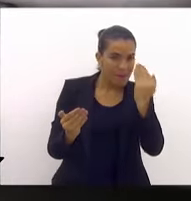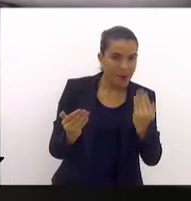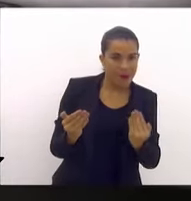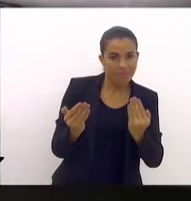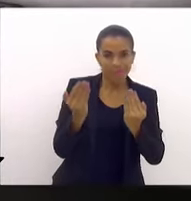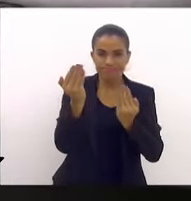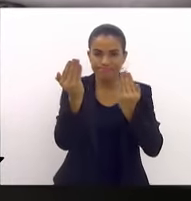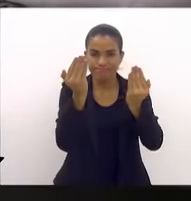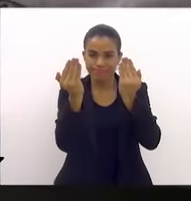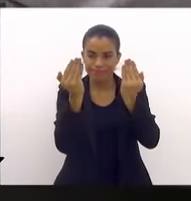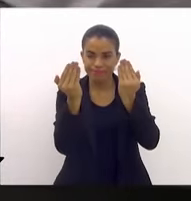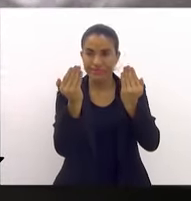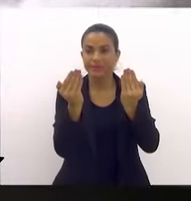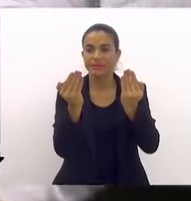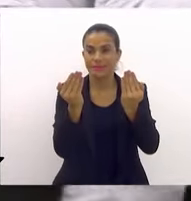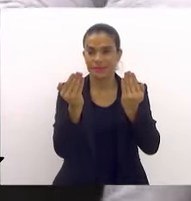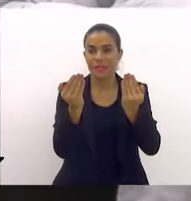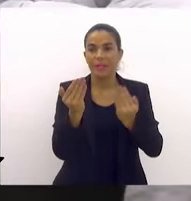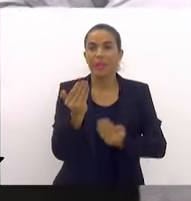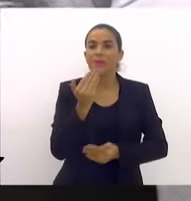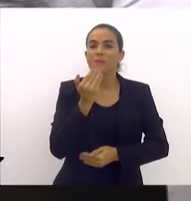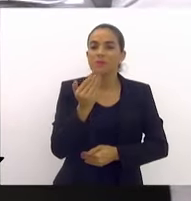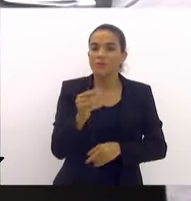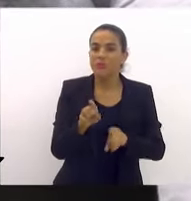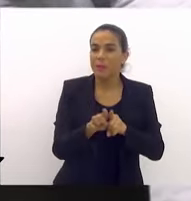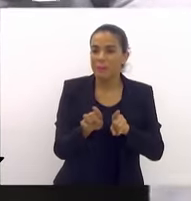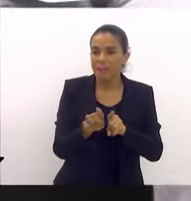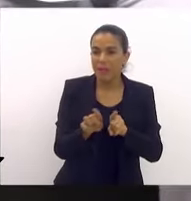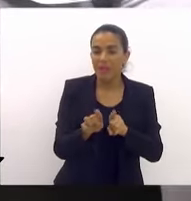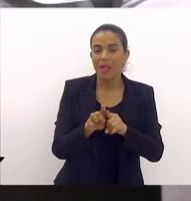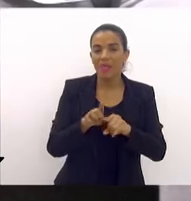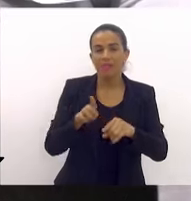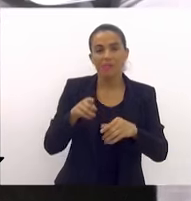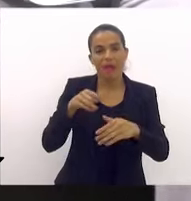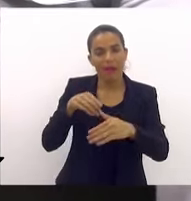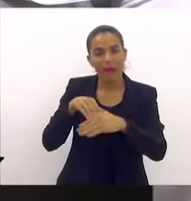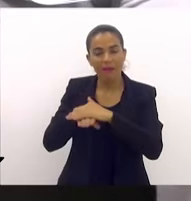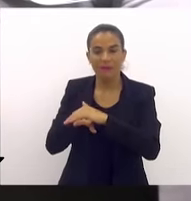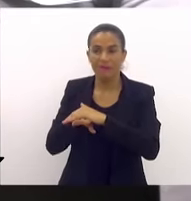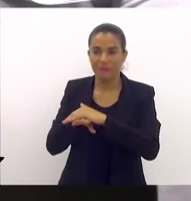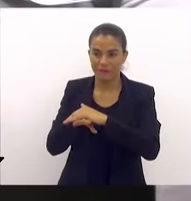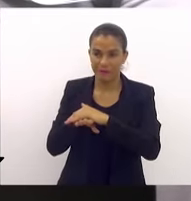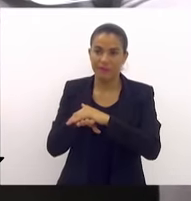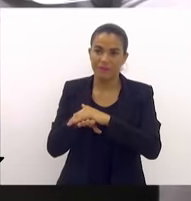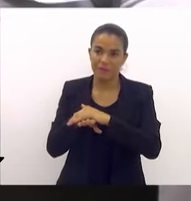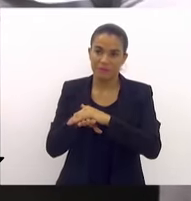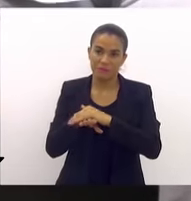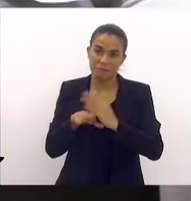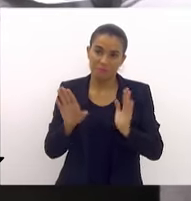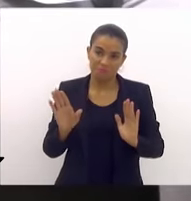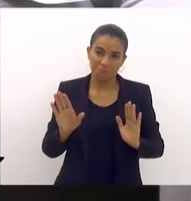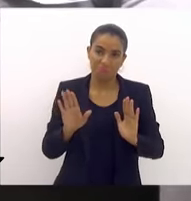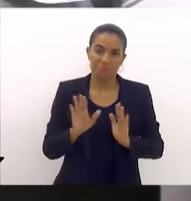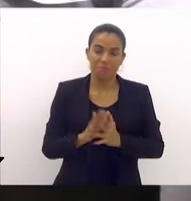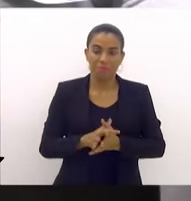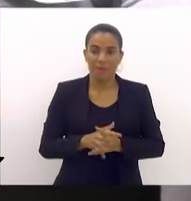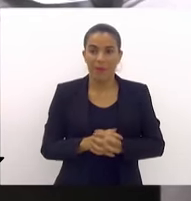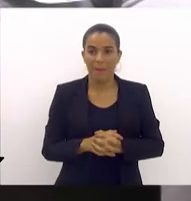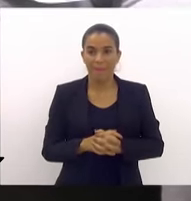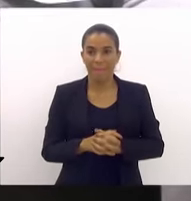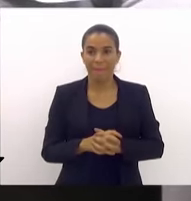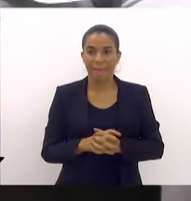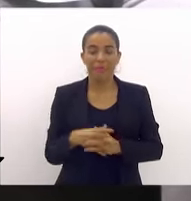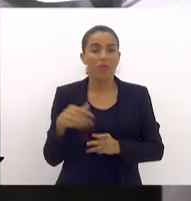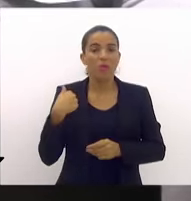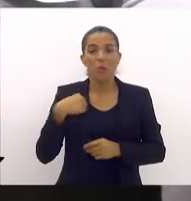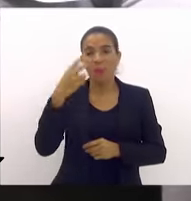uma... Ele vinha me pedindo, inclusive, para pedir desarquivamento. Eu acredito que eu pedi, se puder aqui só conferir. Eu não havia me atentado que esse